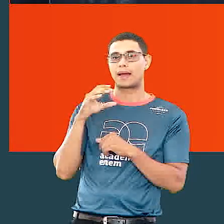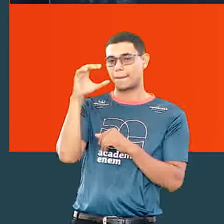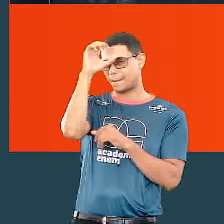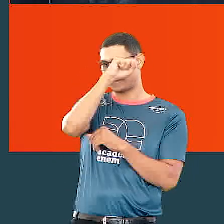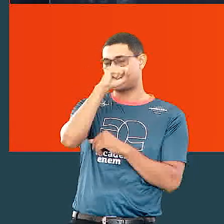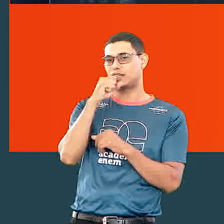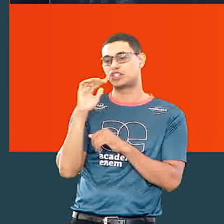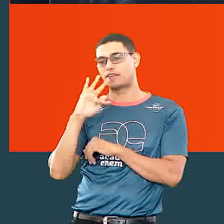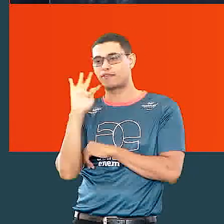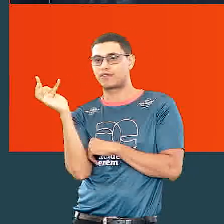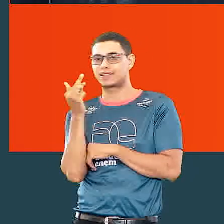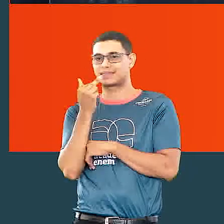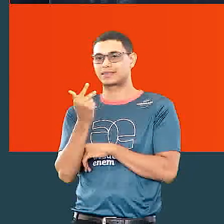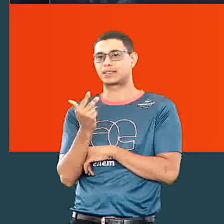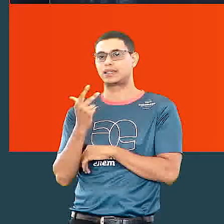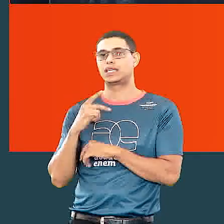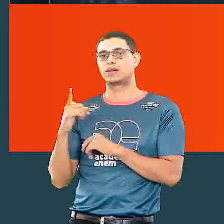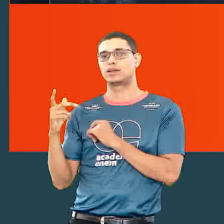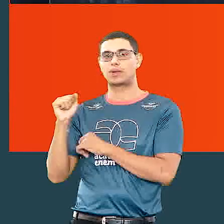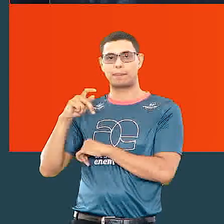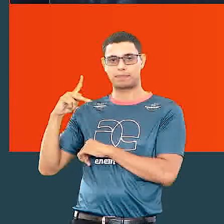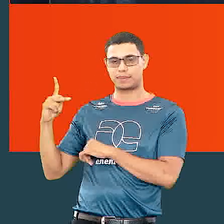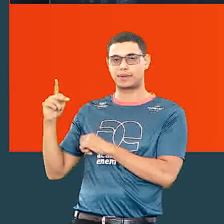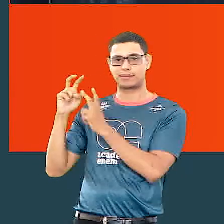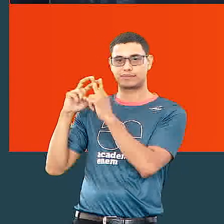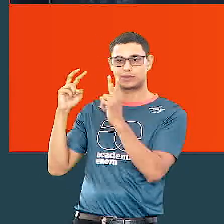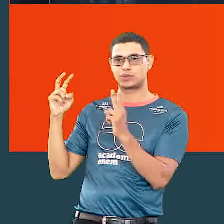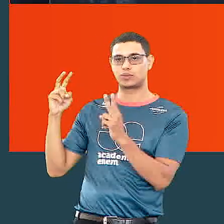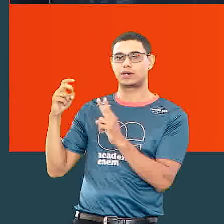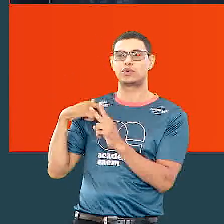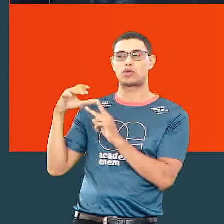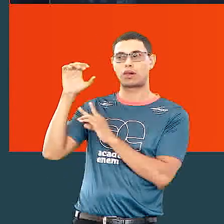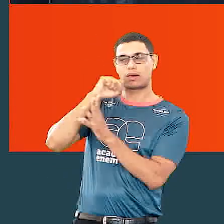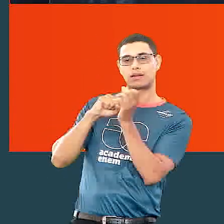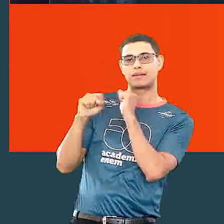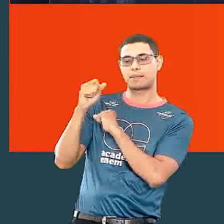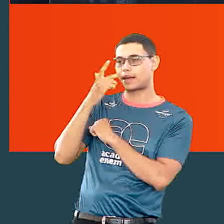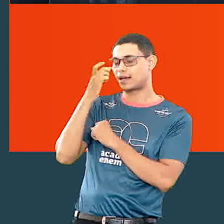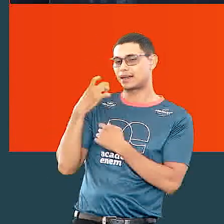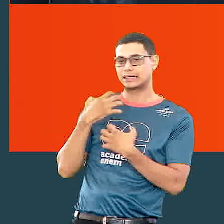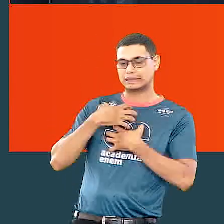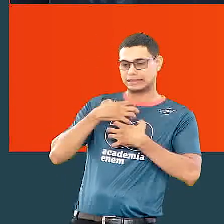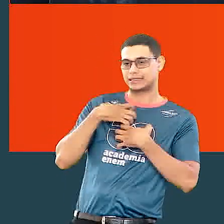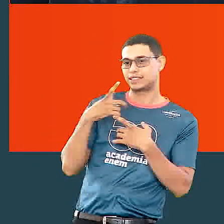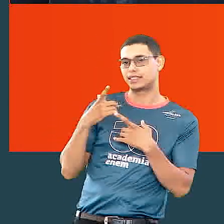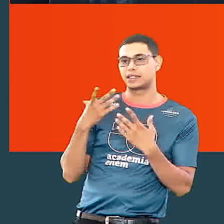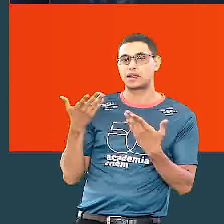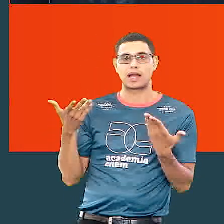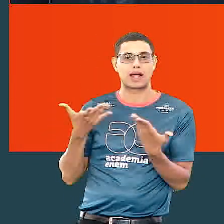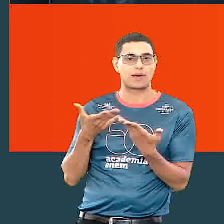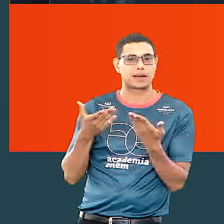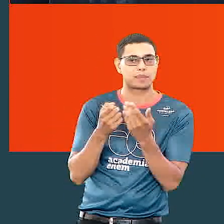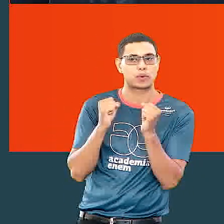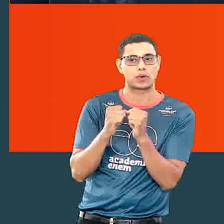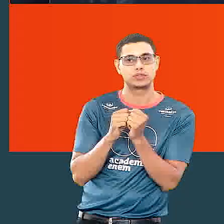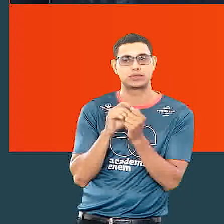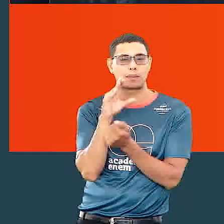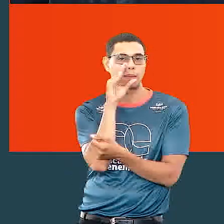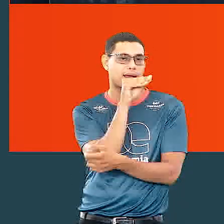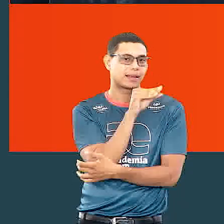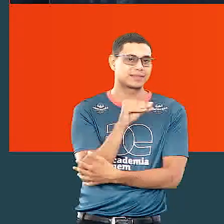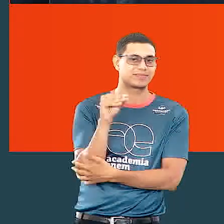que já usou o Duolingo alguma vez na vida, já deve ter experimentado a sensação incrível de esbanjar aquelas 2,